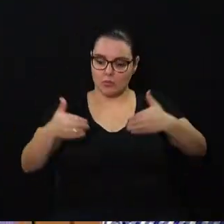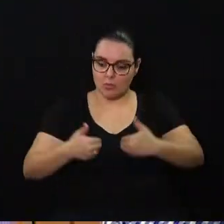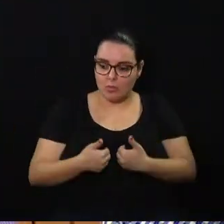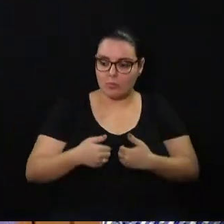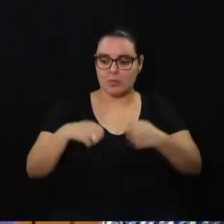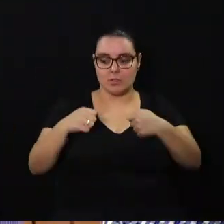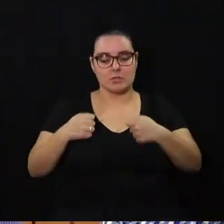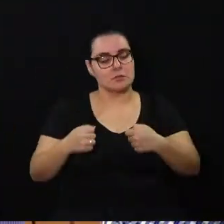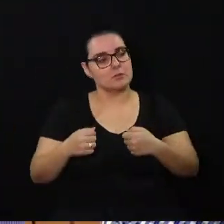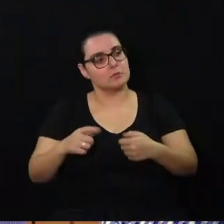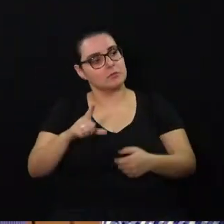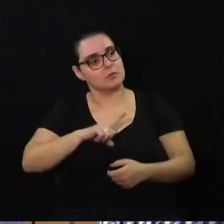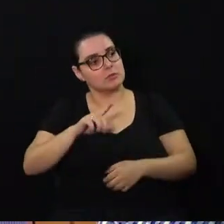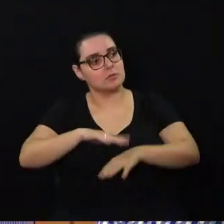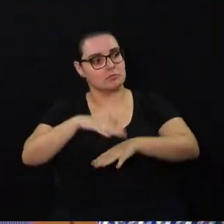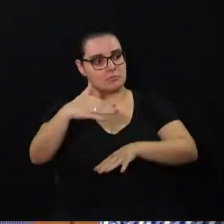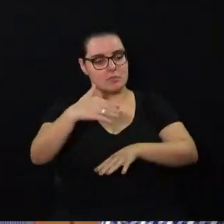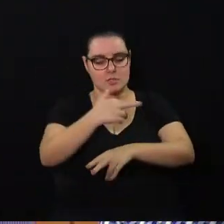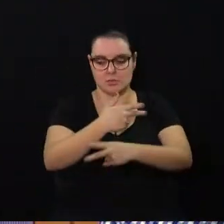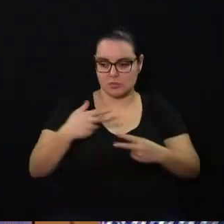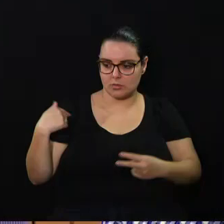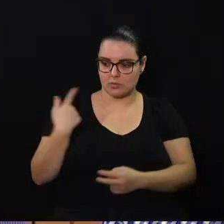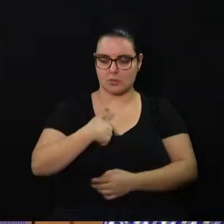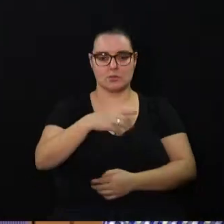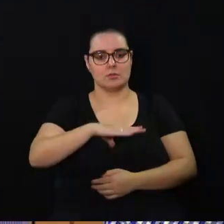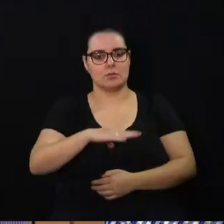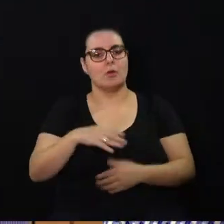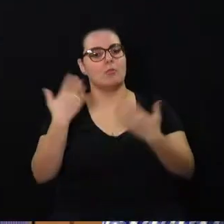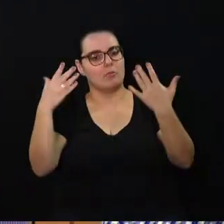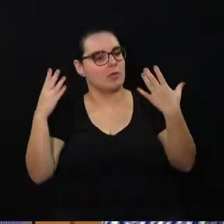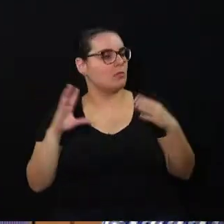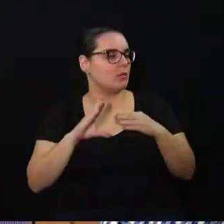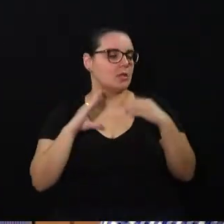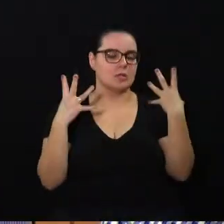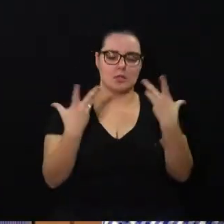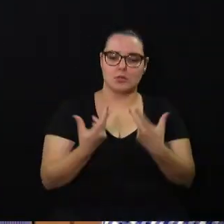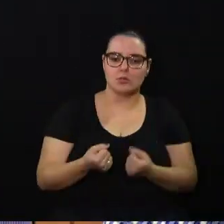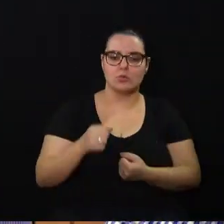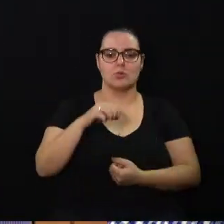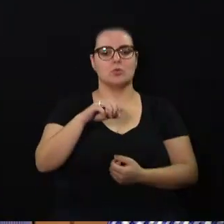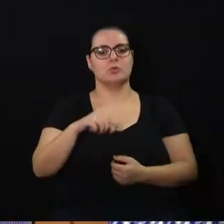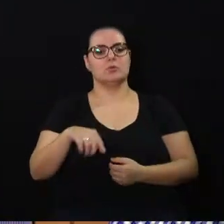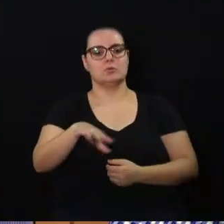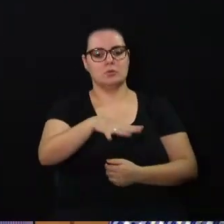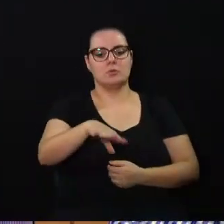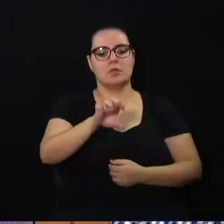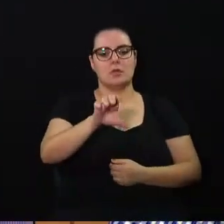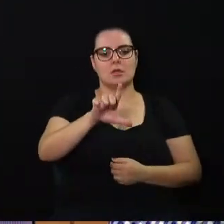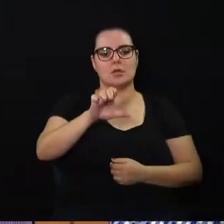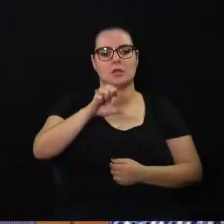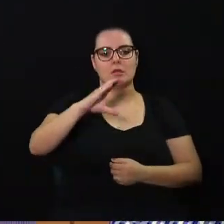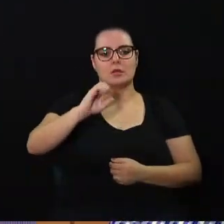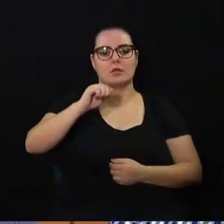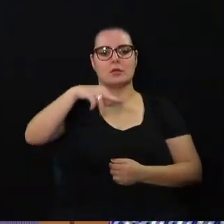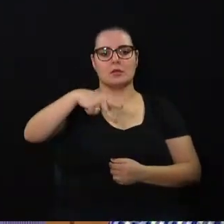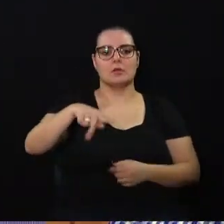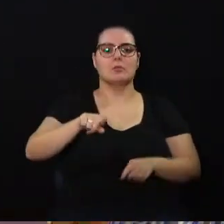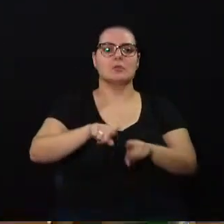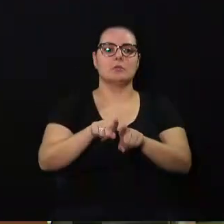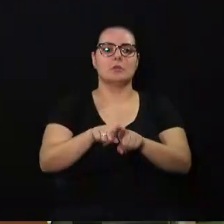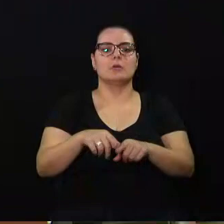parabenizo a ele em campo e todas as pessoas envolvidas nesse importante dia aqui na câmara municipal de campinas muito